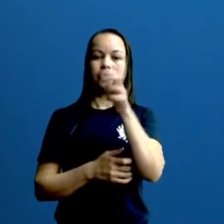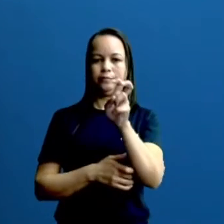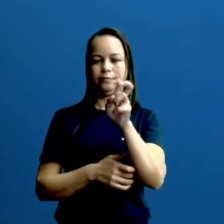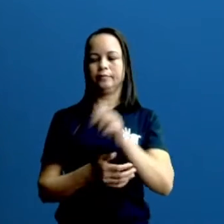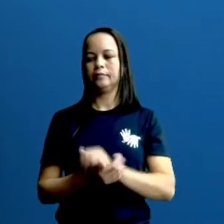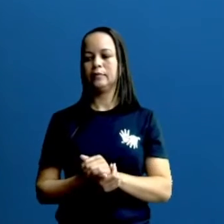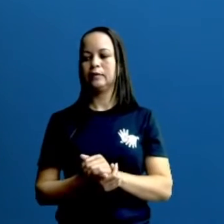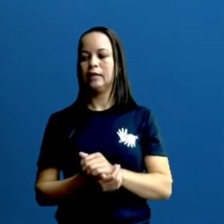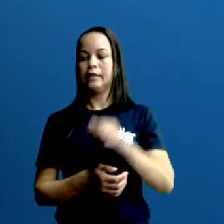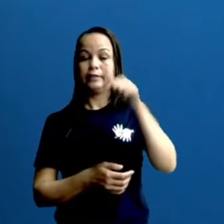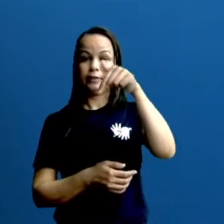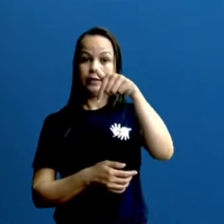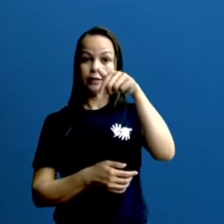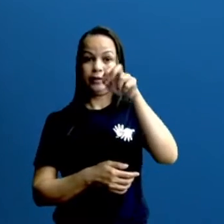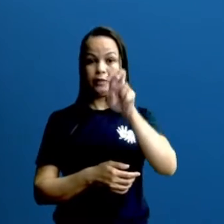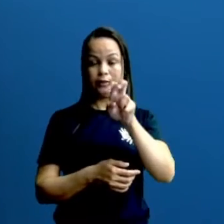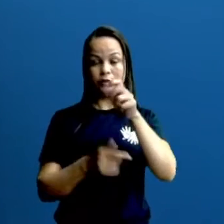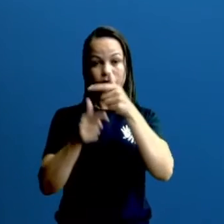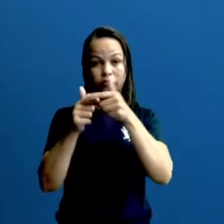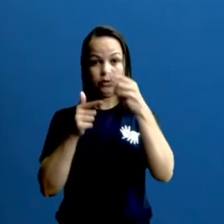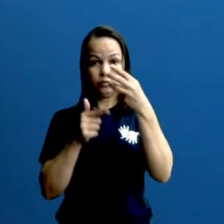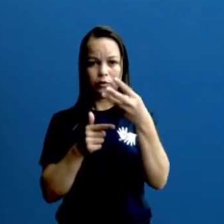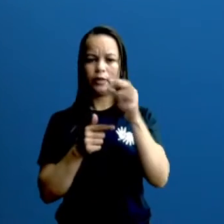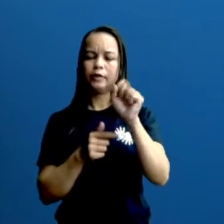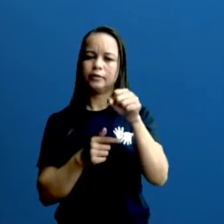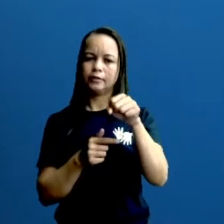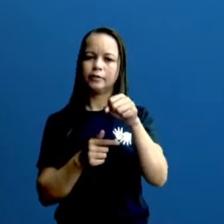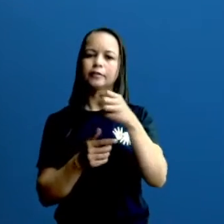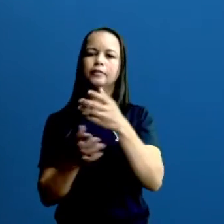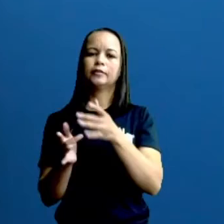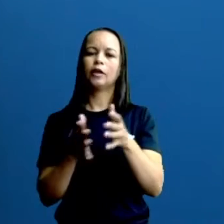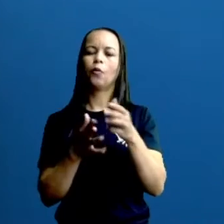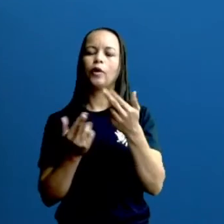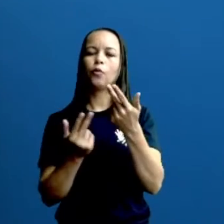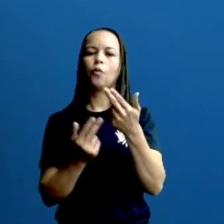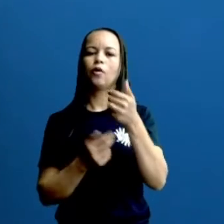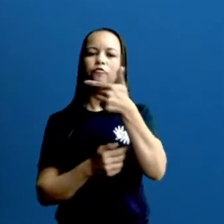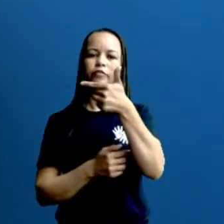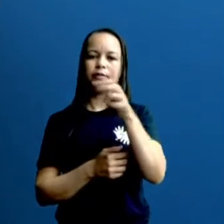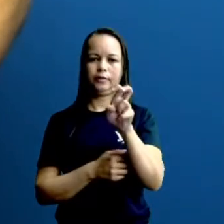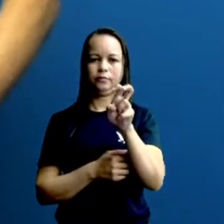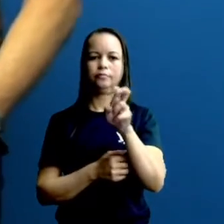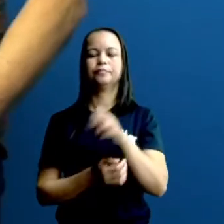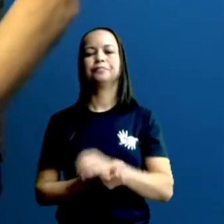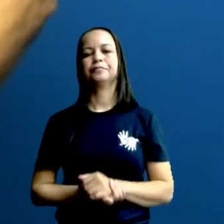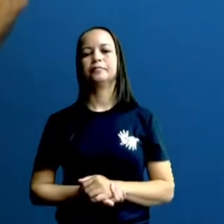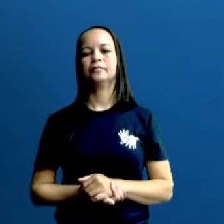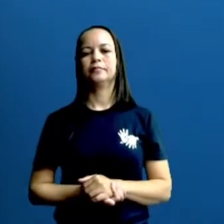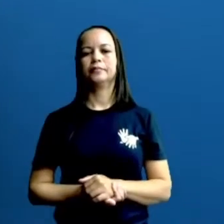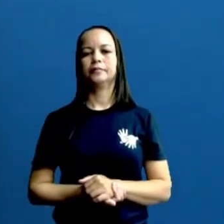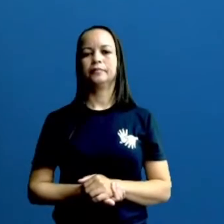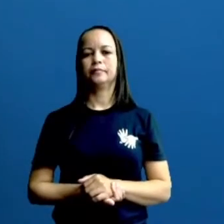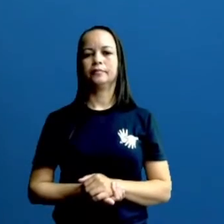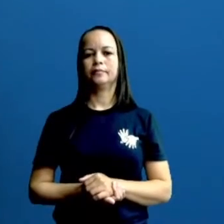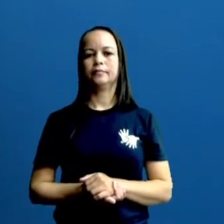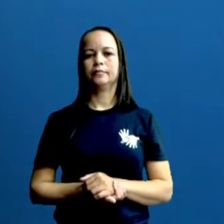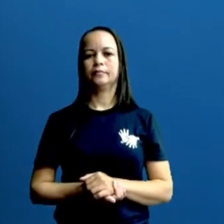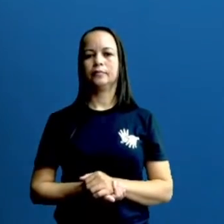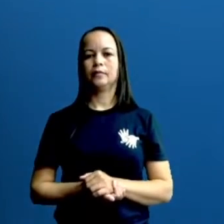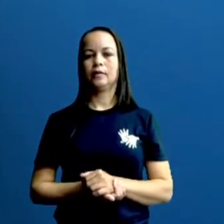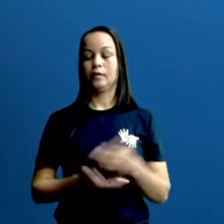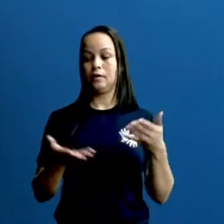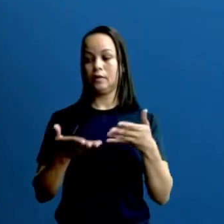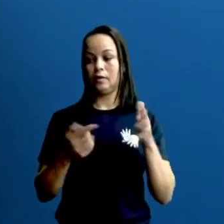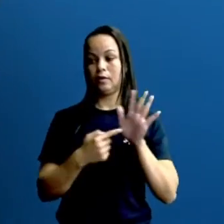15. 75 dá para dividir por 3? Sim. 75 por 3 dá 25. Agora, esses